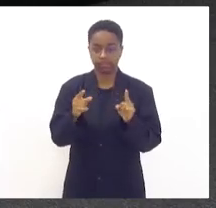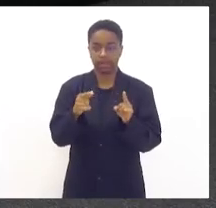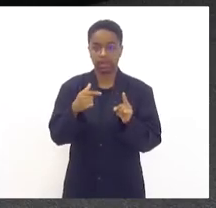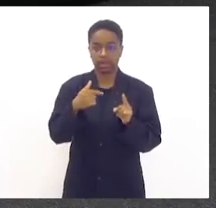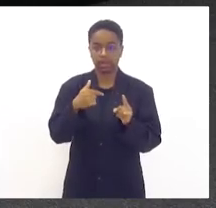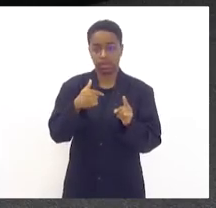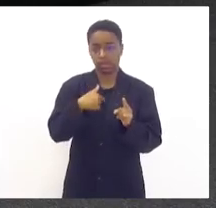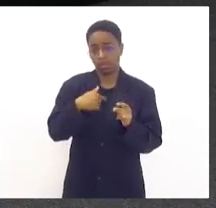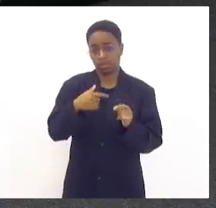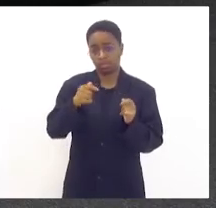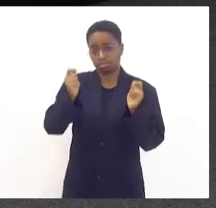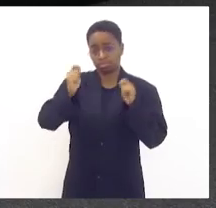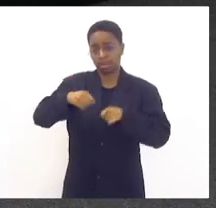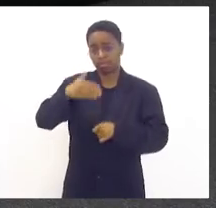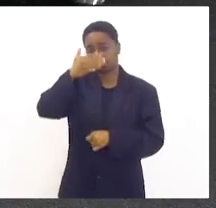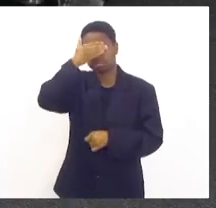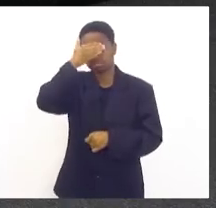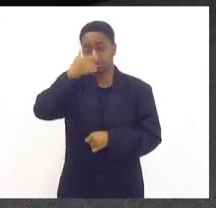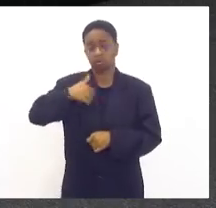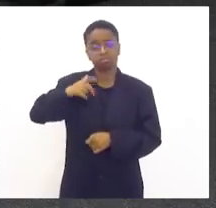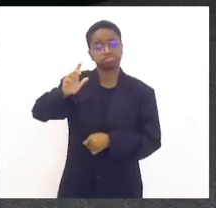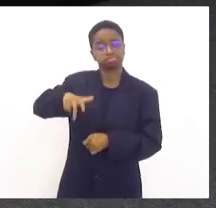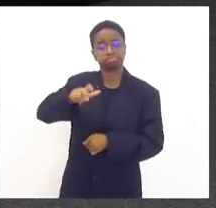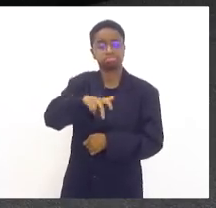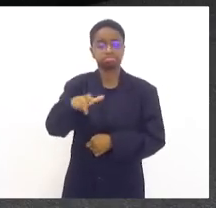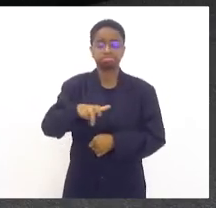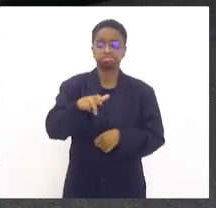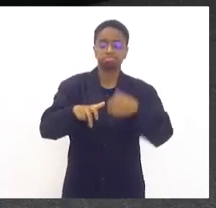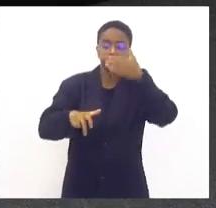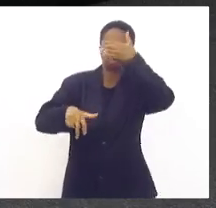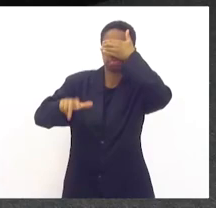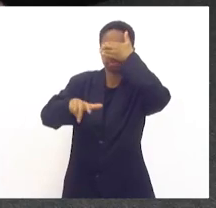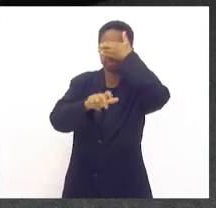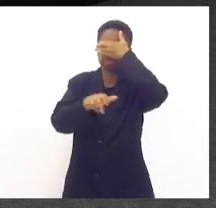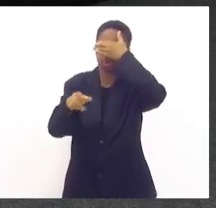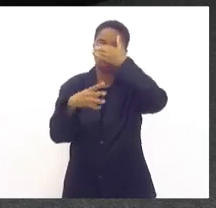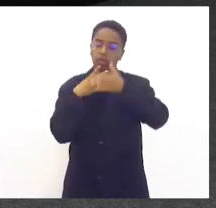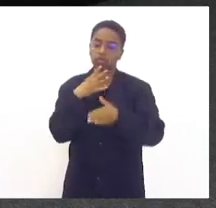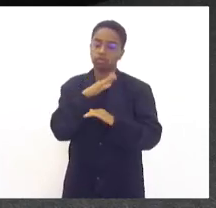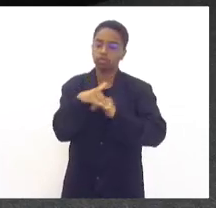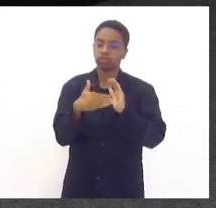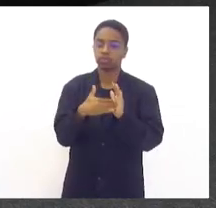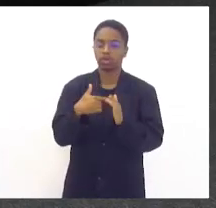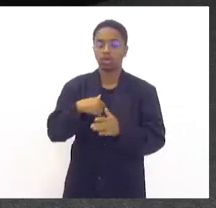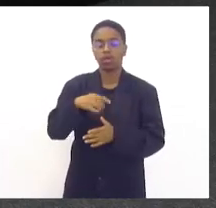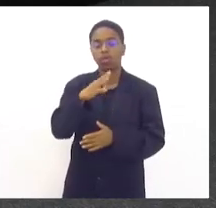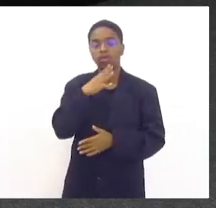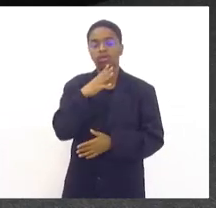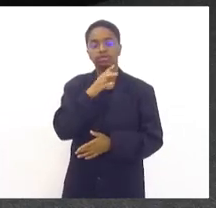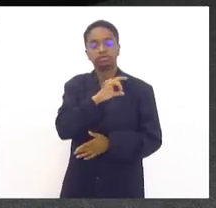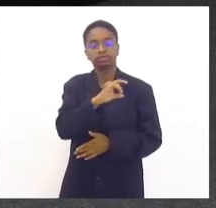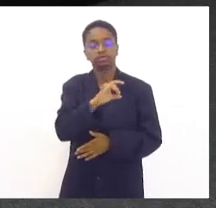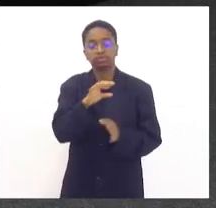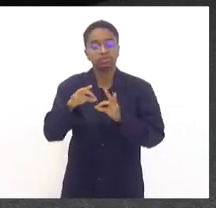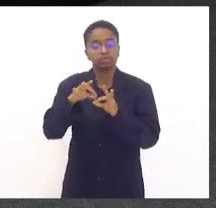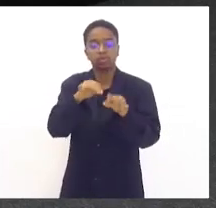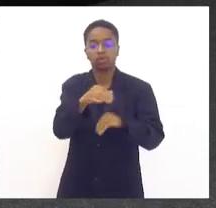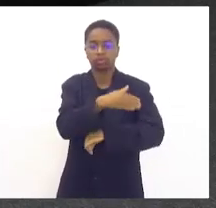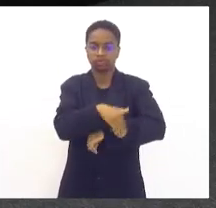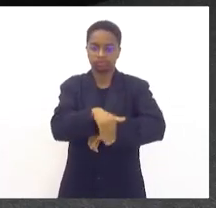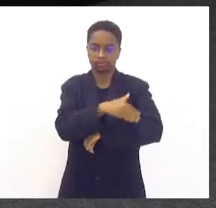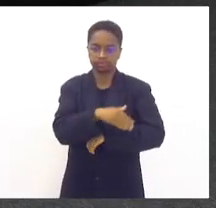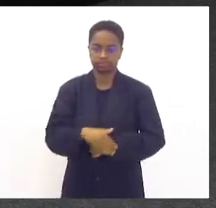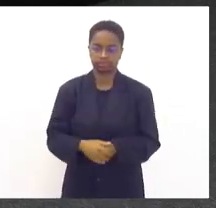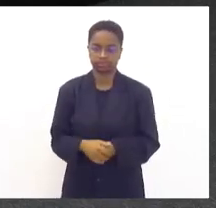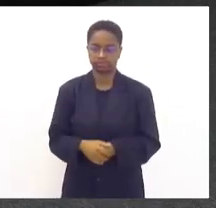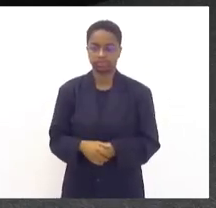vendar meus olhos, que eu ando na Baixada Fluminense de olhos vendados. E eu conheço cada rua, presidente Valdo